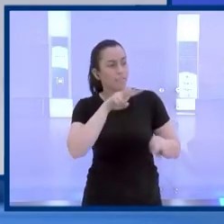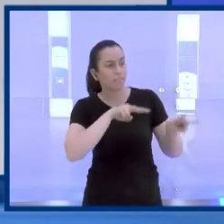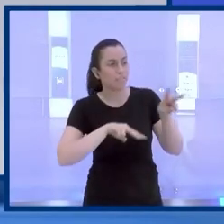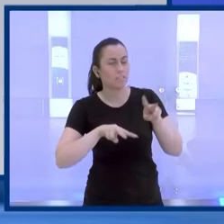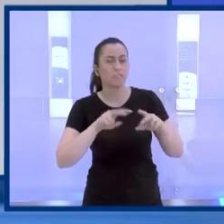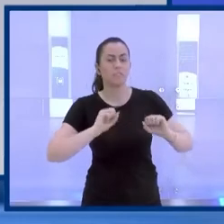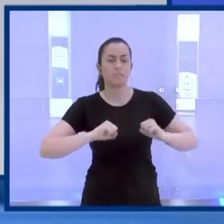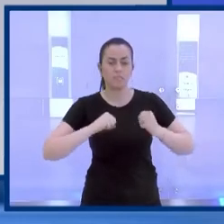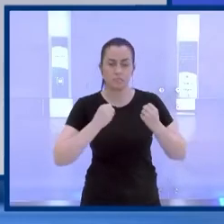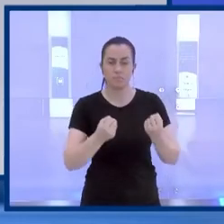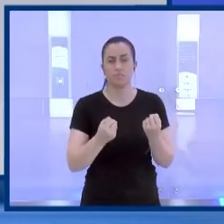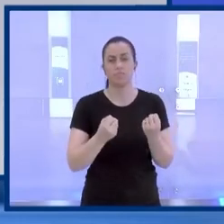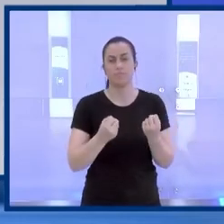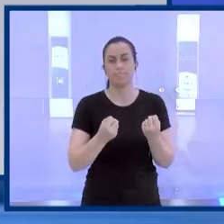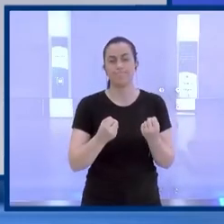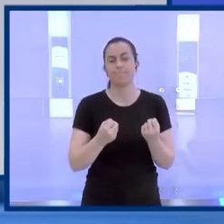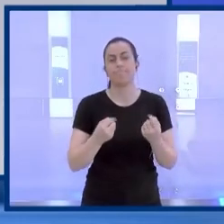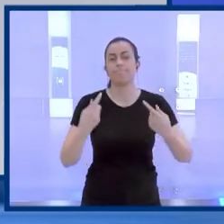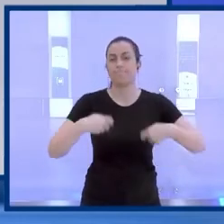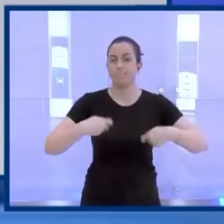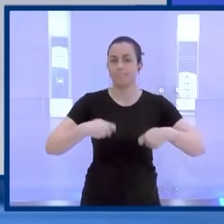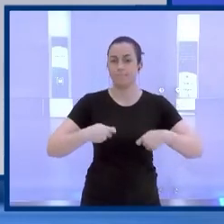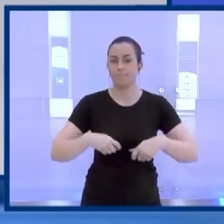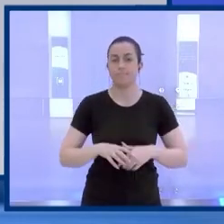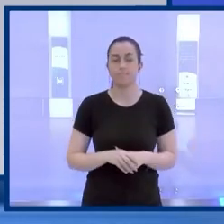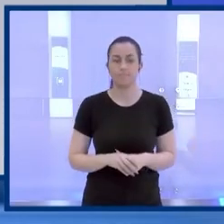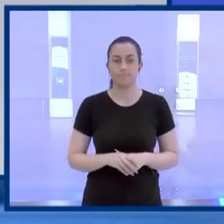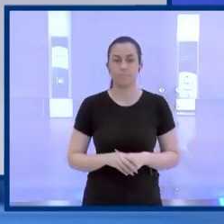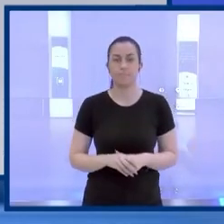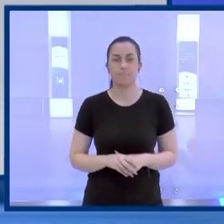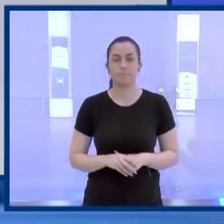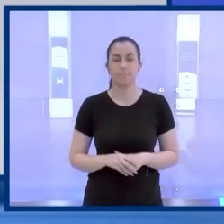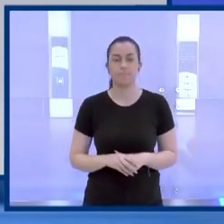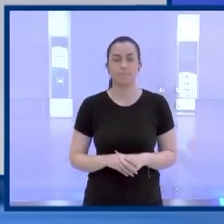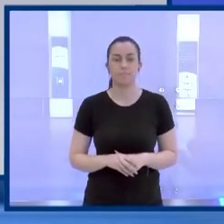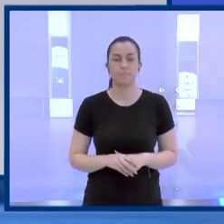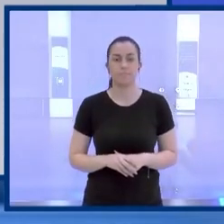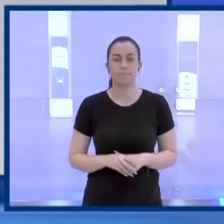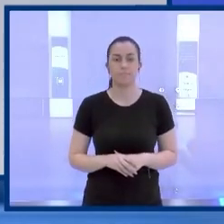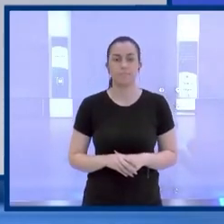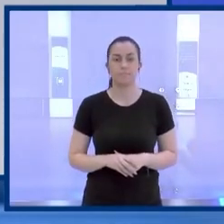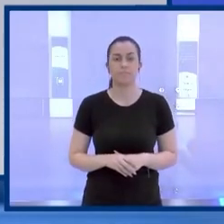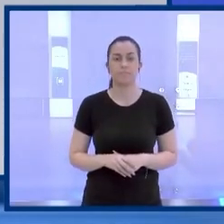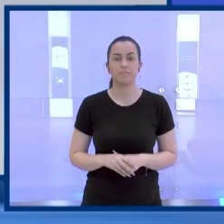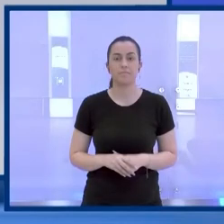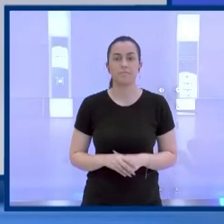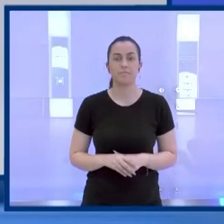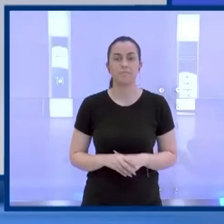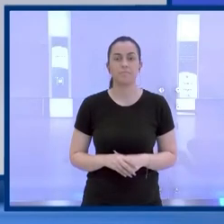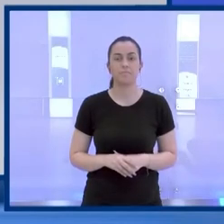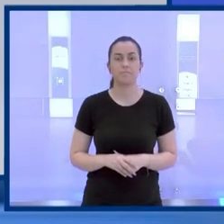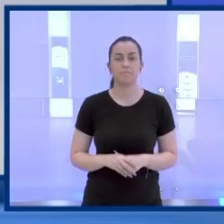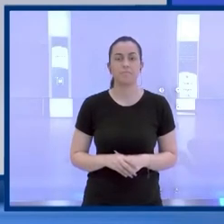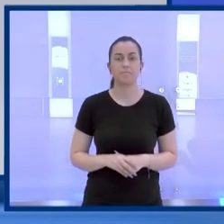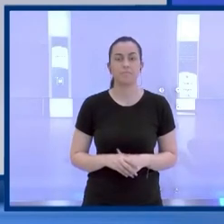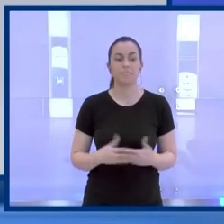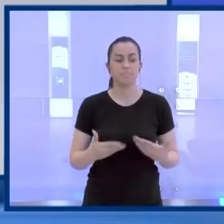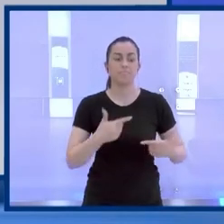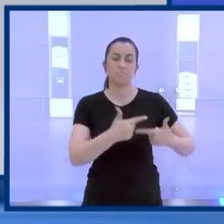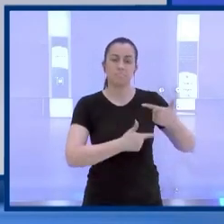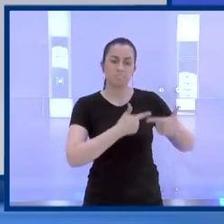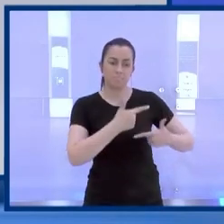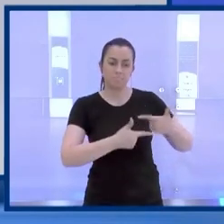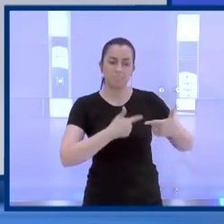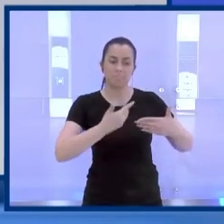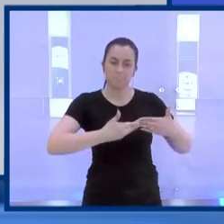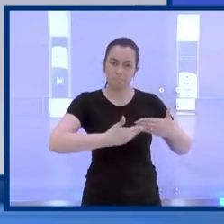frente de frente. Volte a se orgulhar de dizer: sirvam nossas façanhas de modelo a